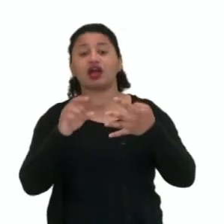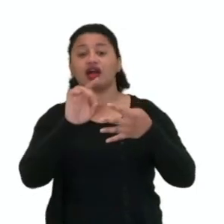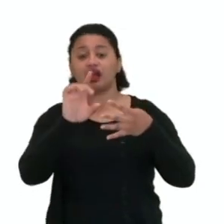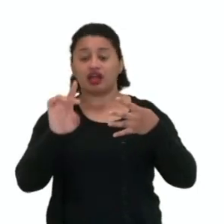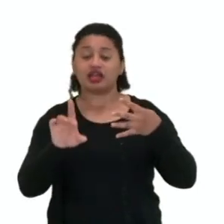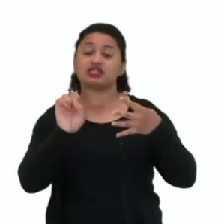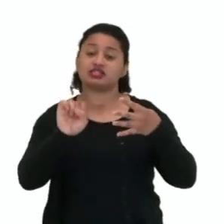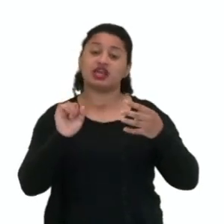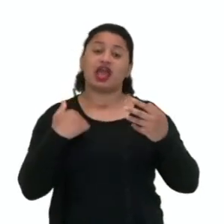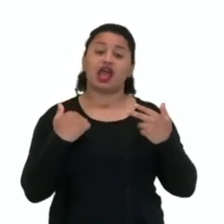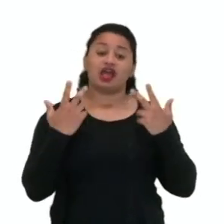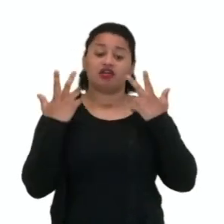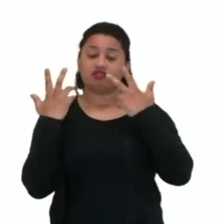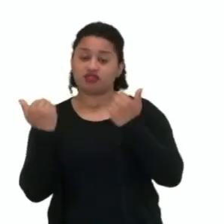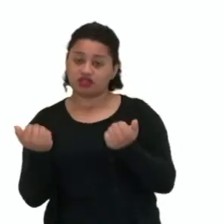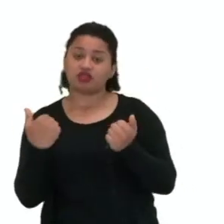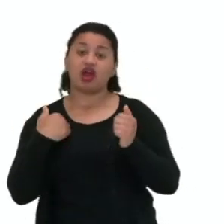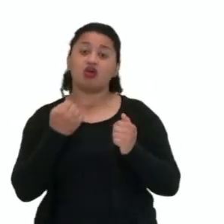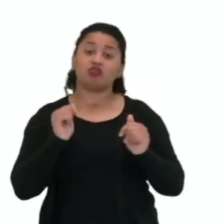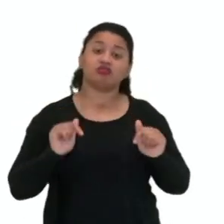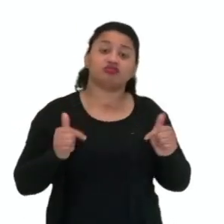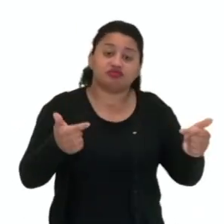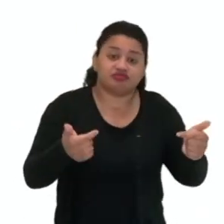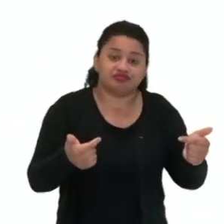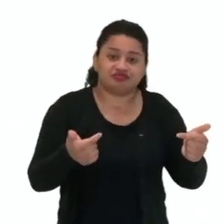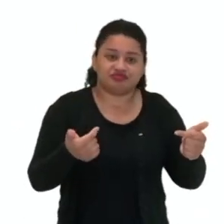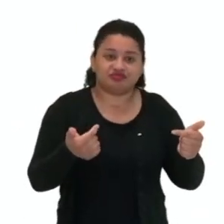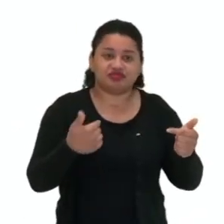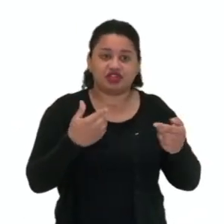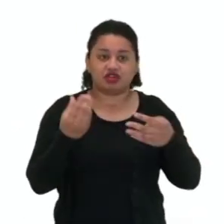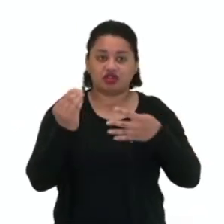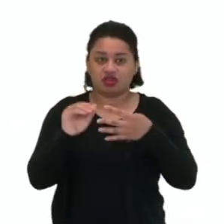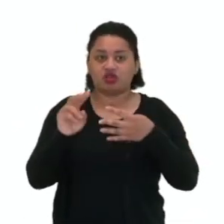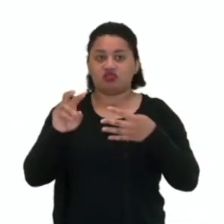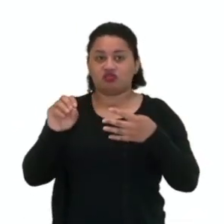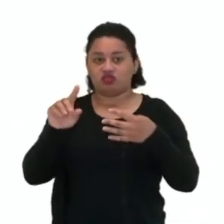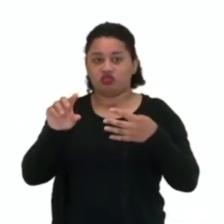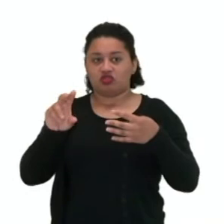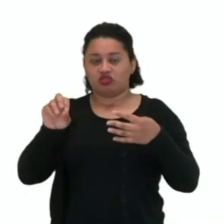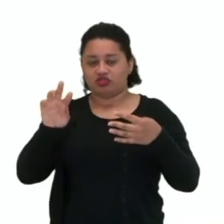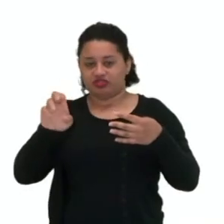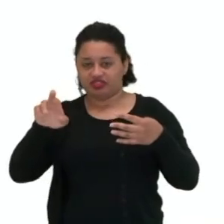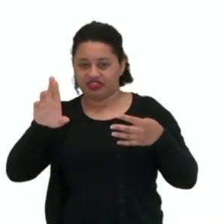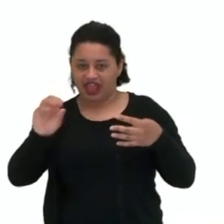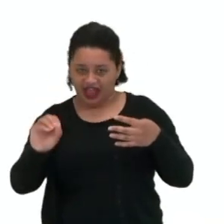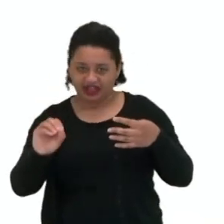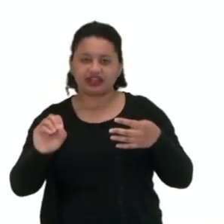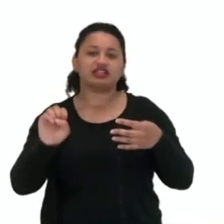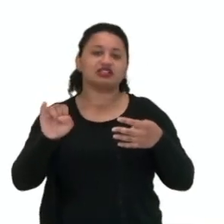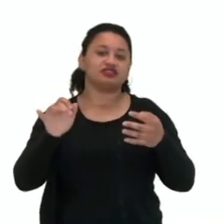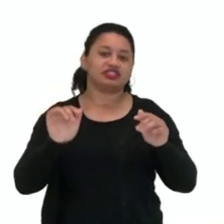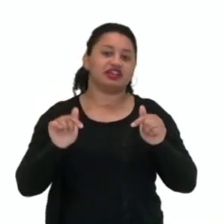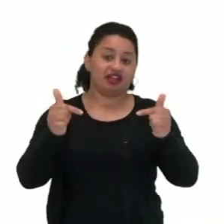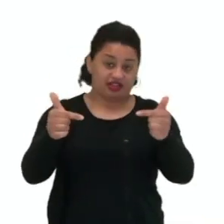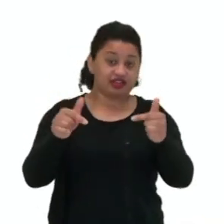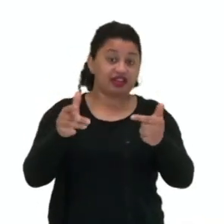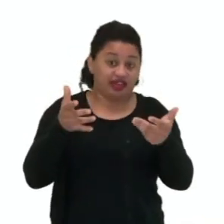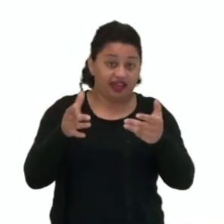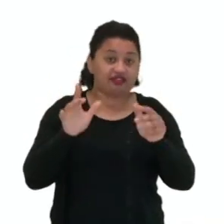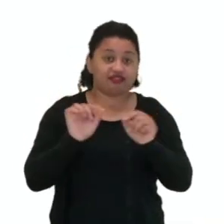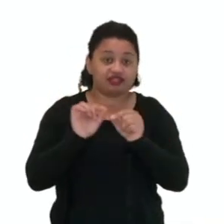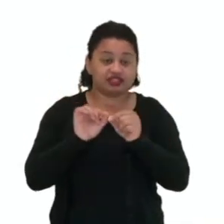como voluntária ou involuntária. Então você vai pôr essa palavrinha no nome, ao lado de cada uma dessas